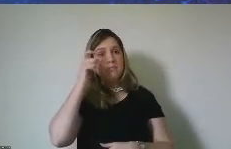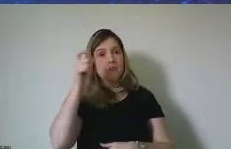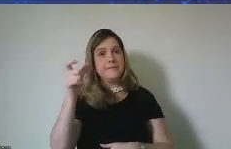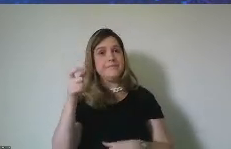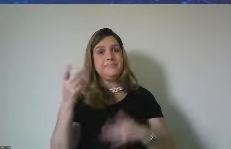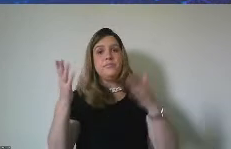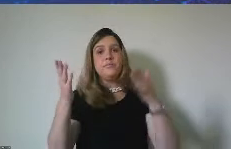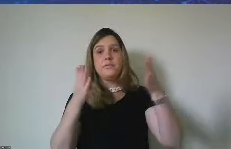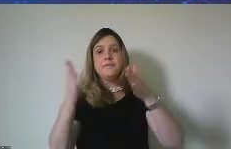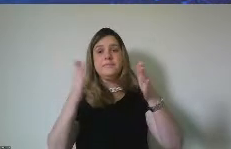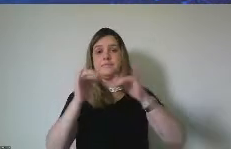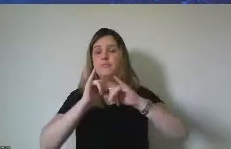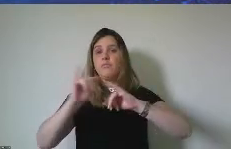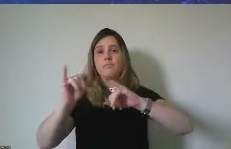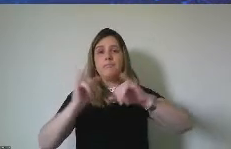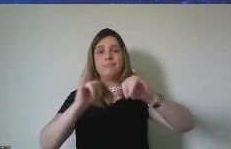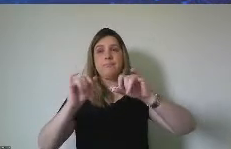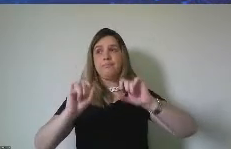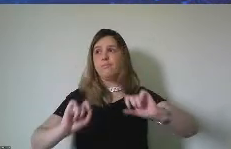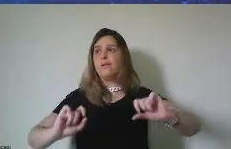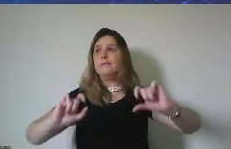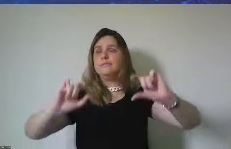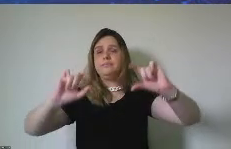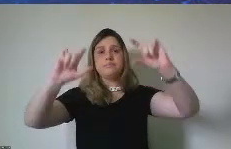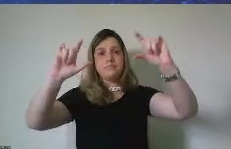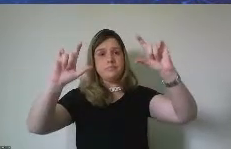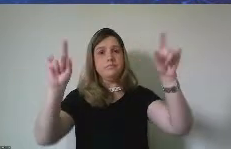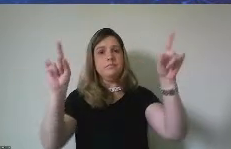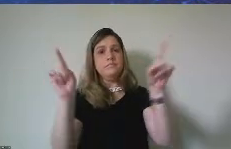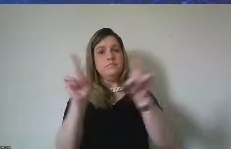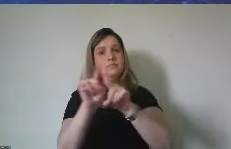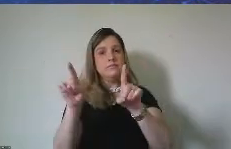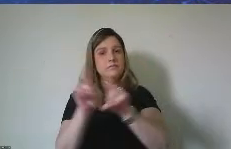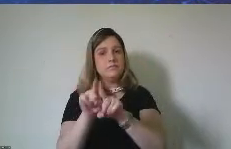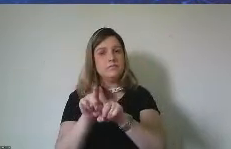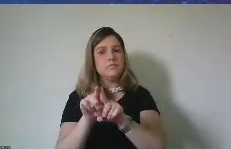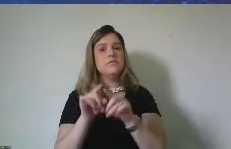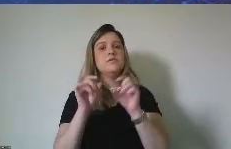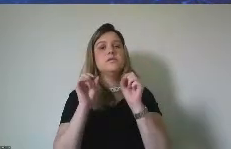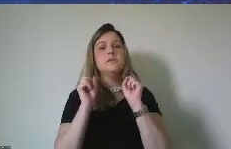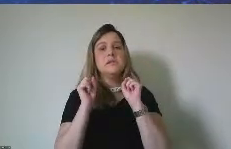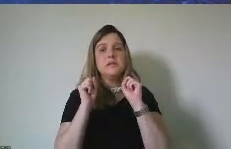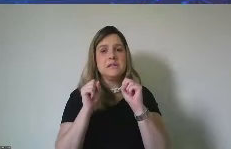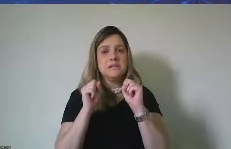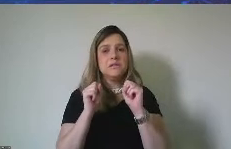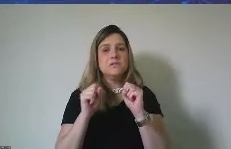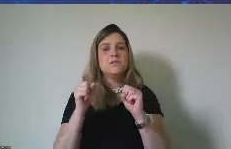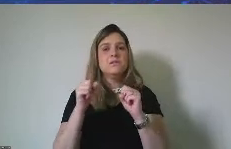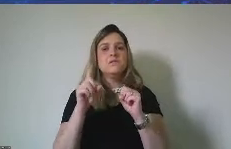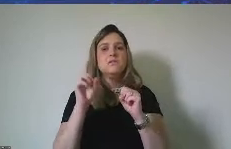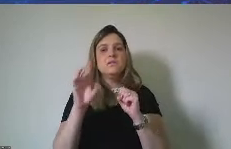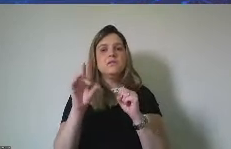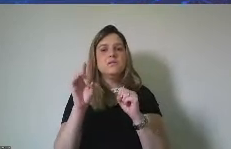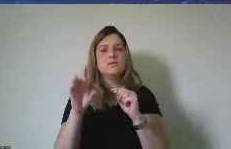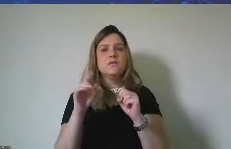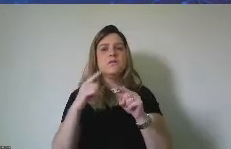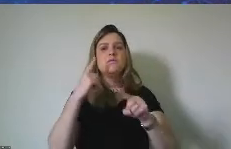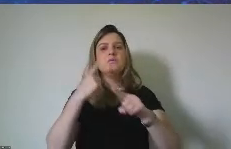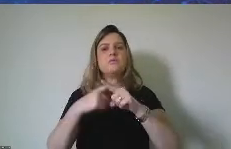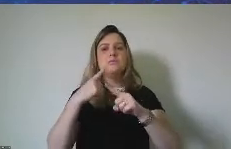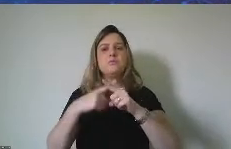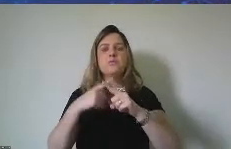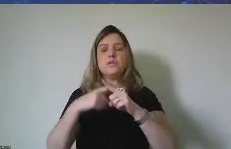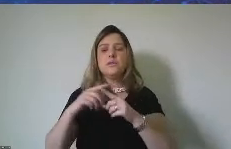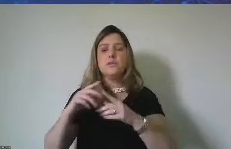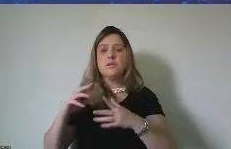transmissão aumenta os investimentos quer dizer os investimentos e transmissão aumentam as emissões diminuem porque a geração a